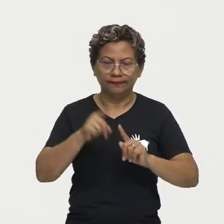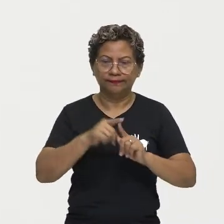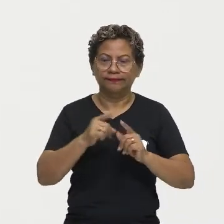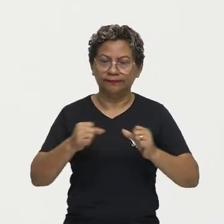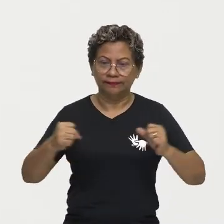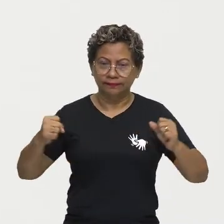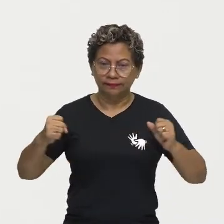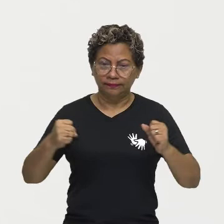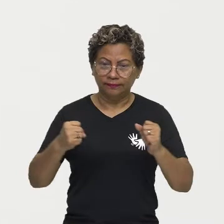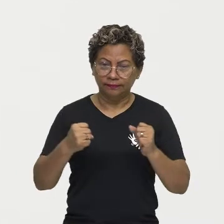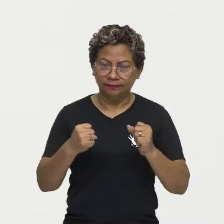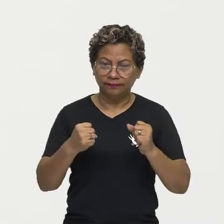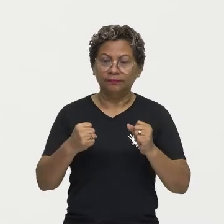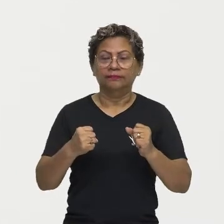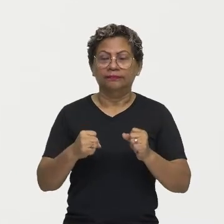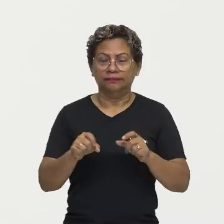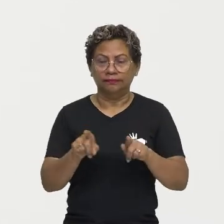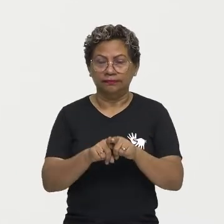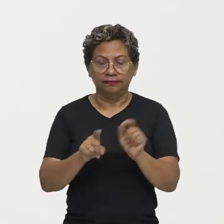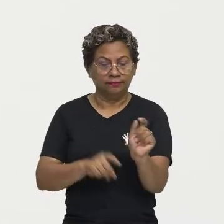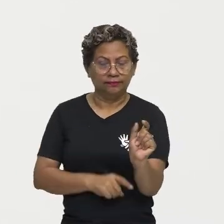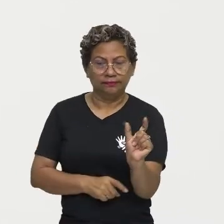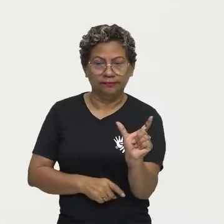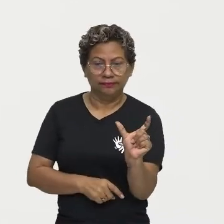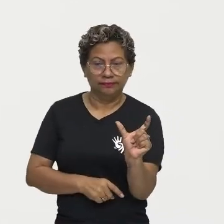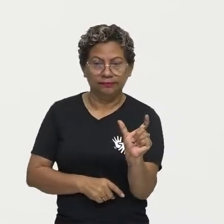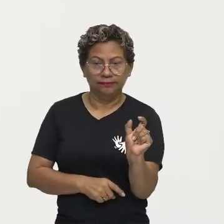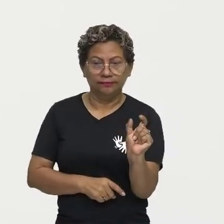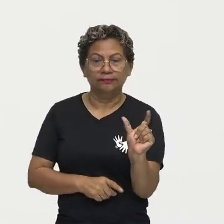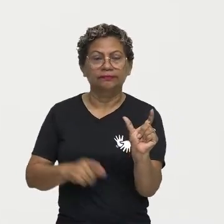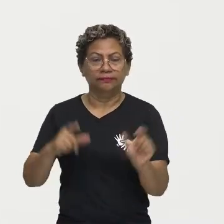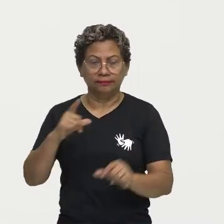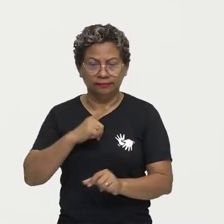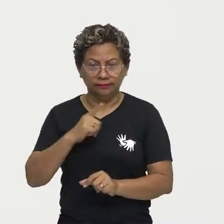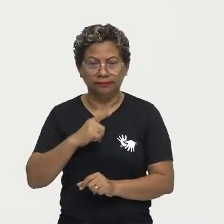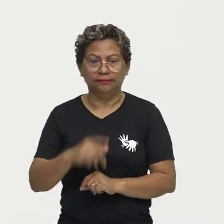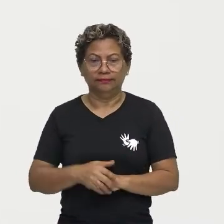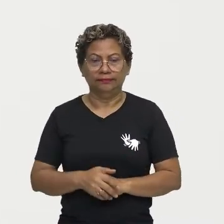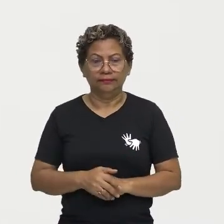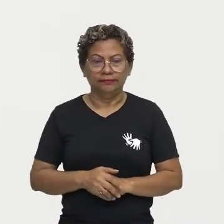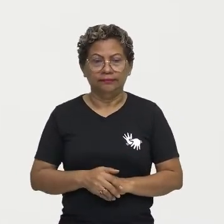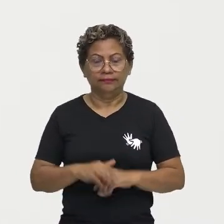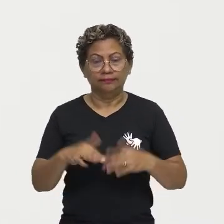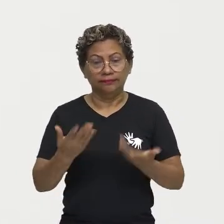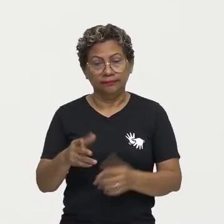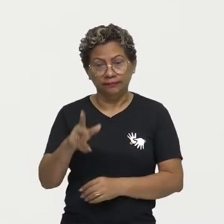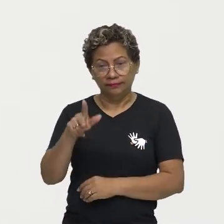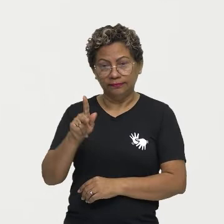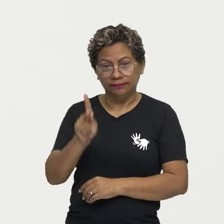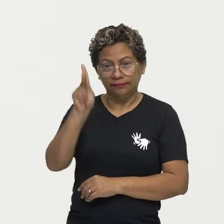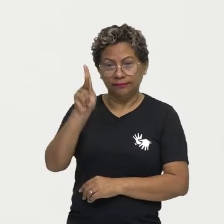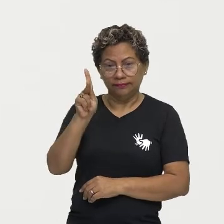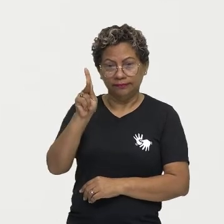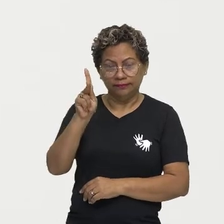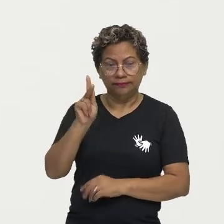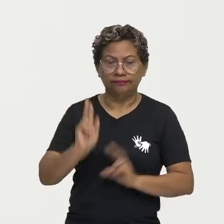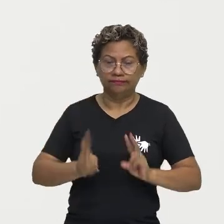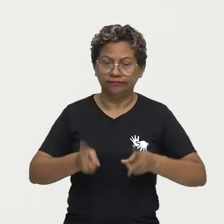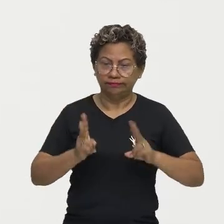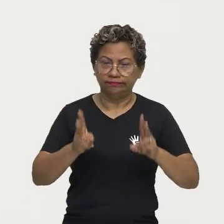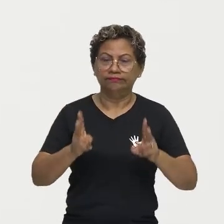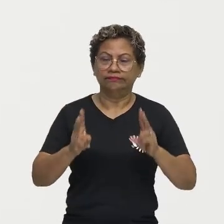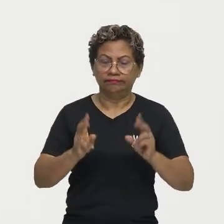ou da mola, ou do elástico, né, que nós vamos ter. Então, esse K aqui, tá, é a nossa constante